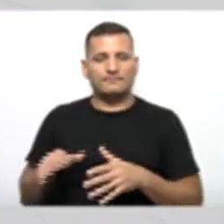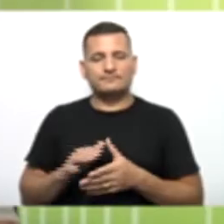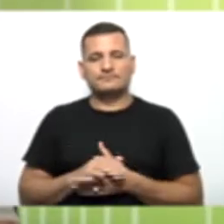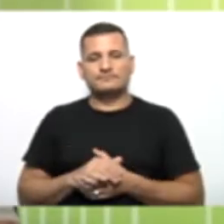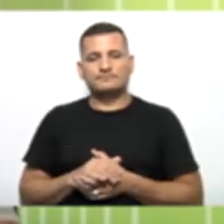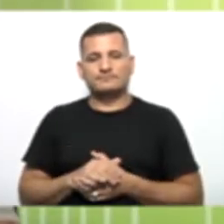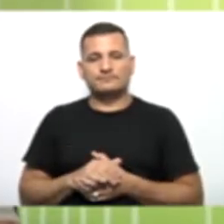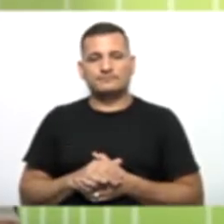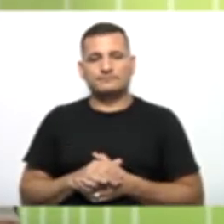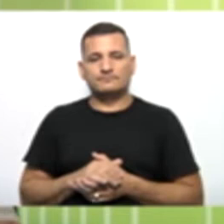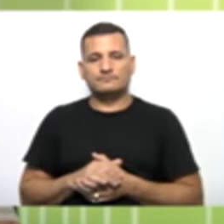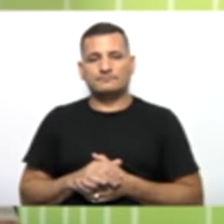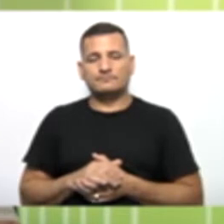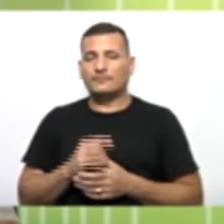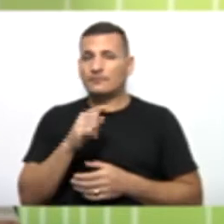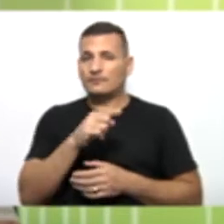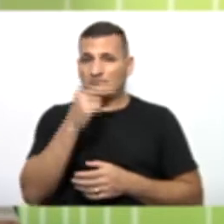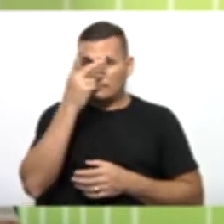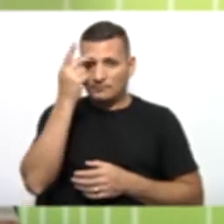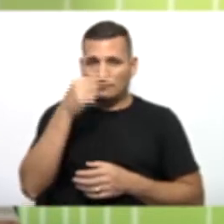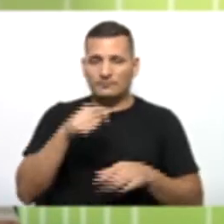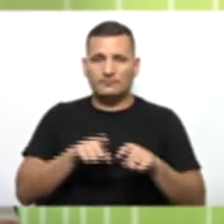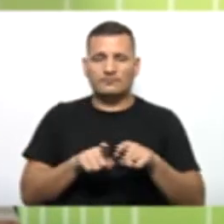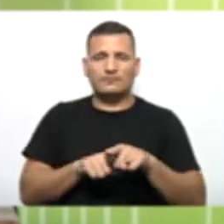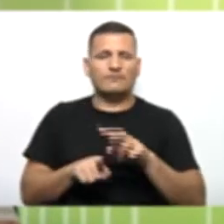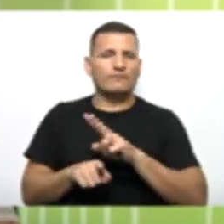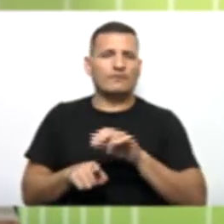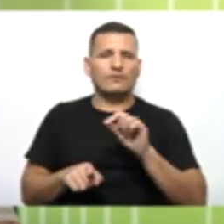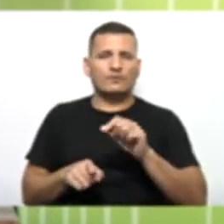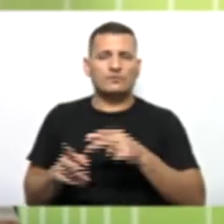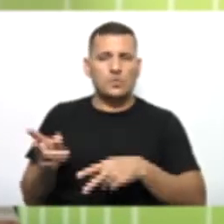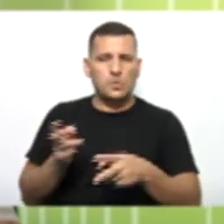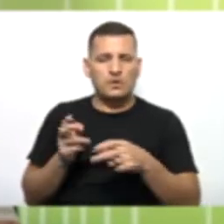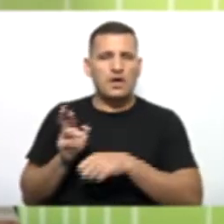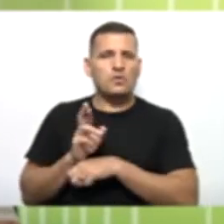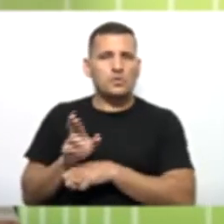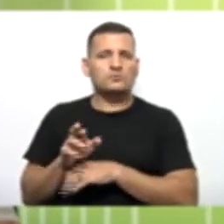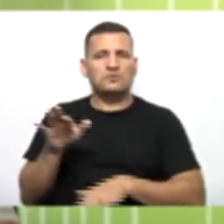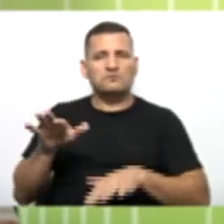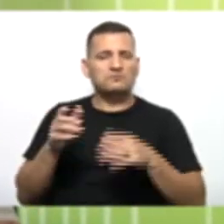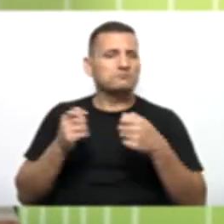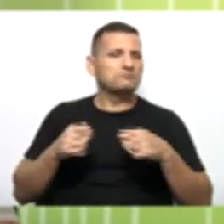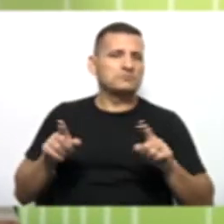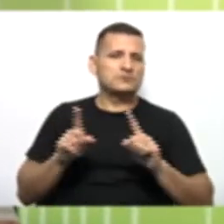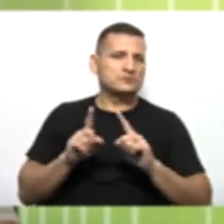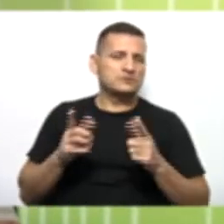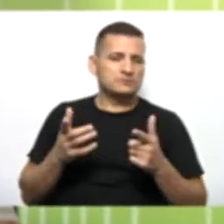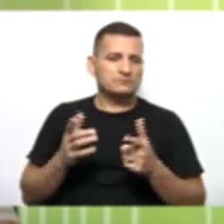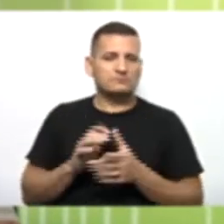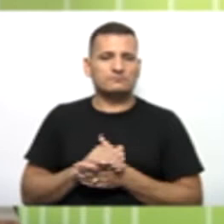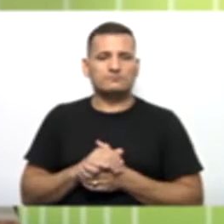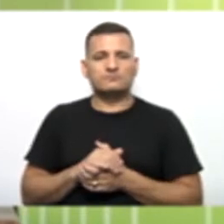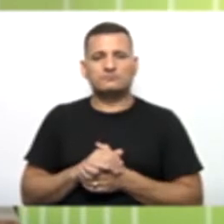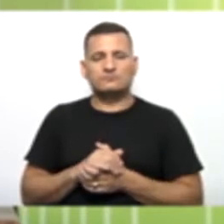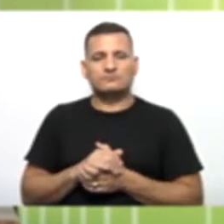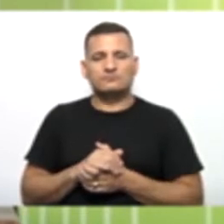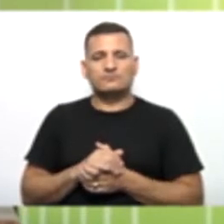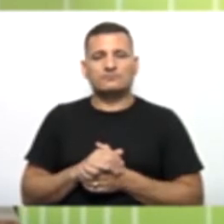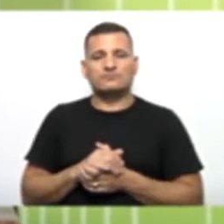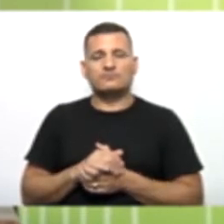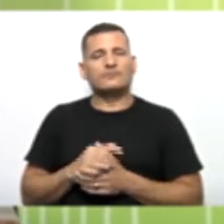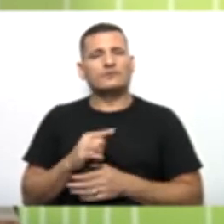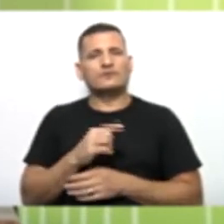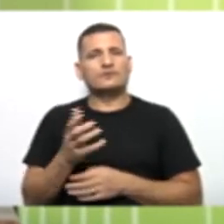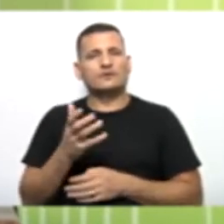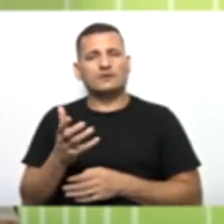Essa pessoa também vai consumir recursos que muitas vezes não era preciso ela consumir. Ela vai querer bens